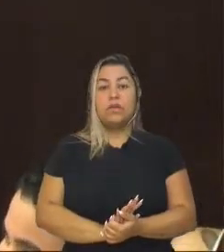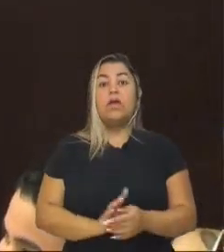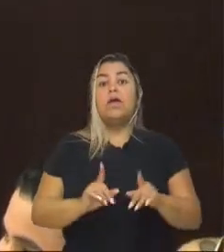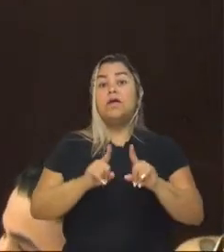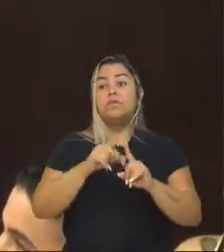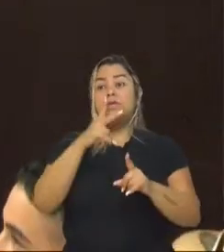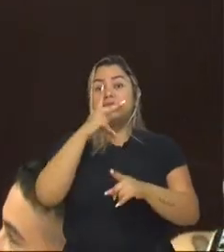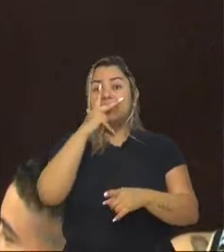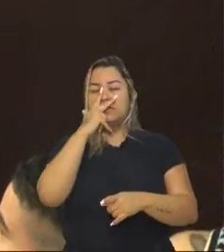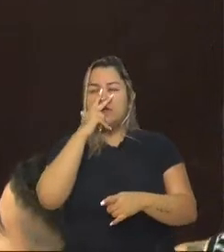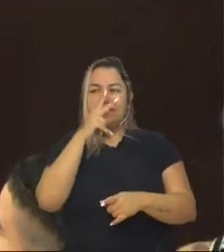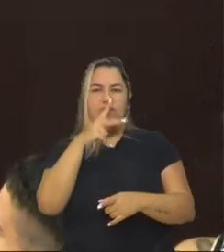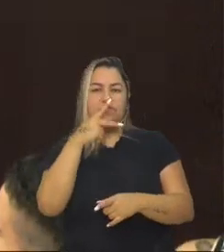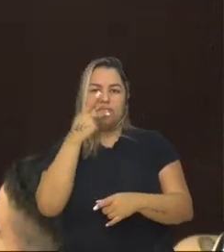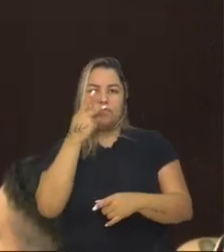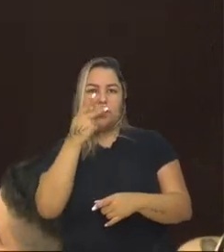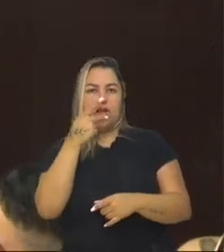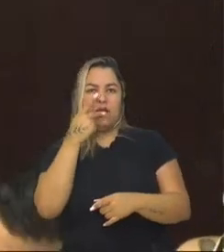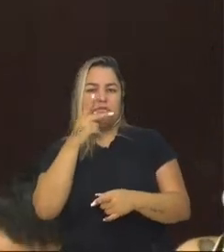Parecia que ele estava jogando praga.